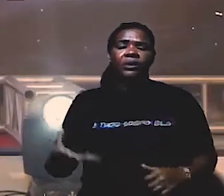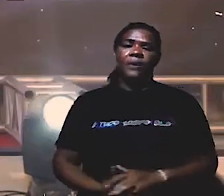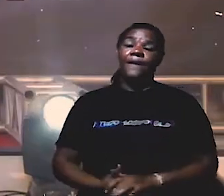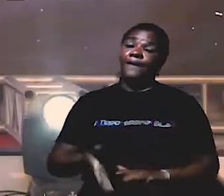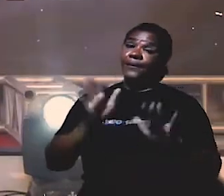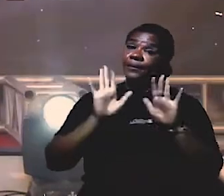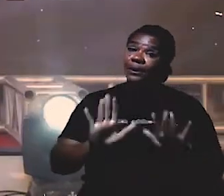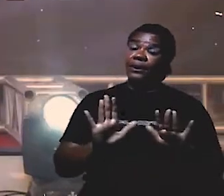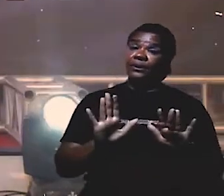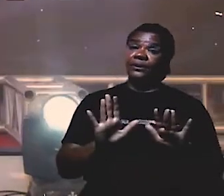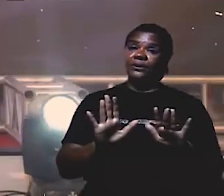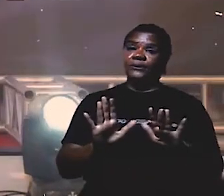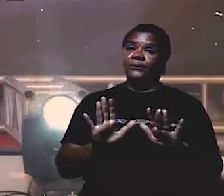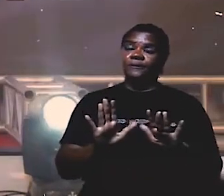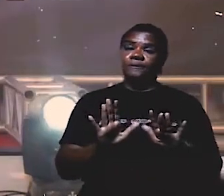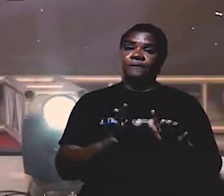mas